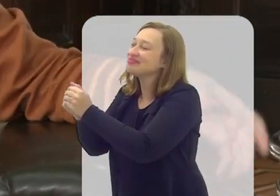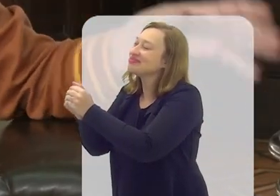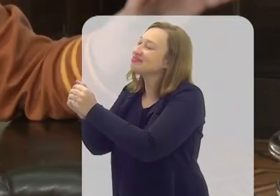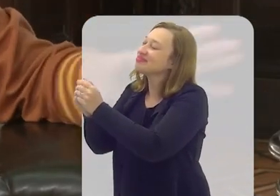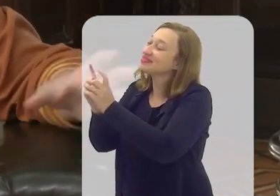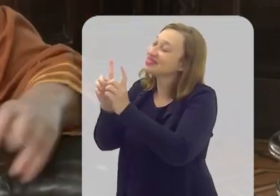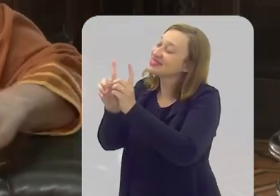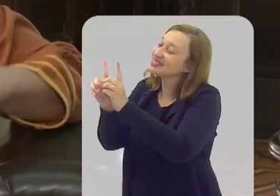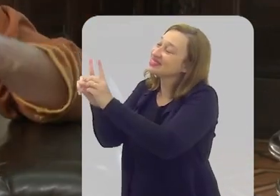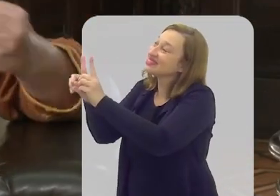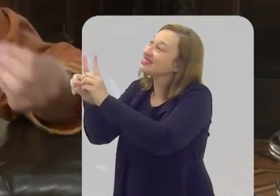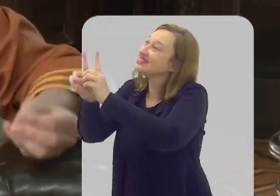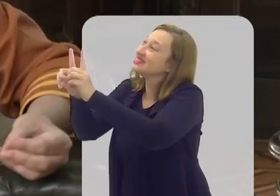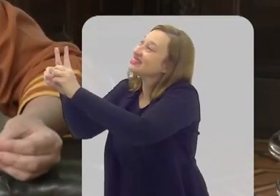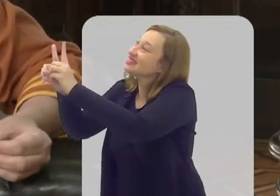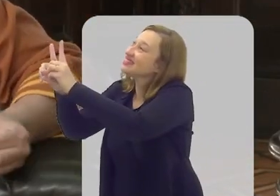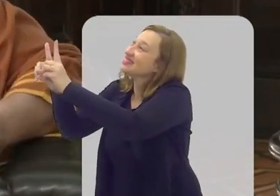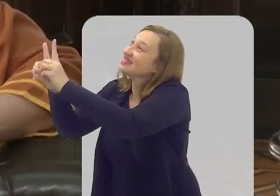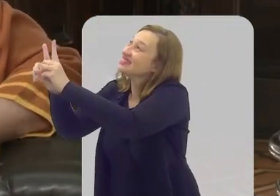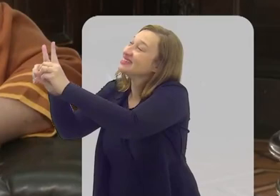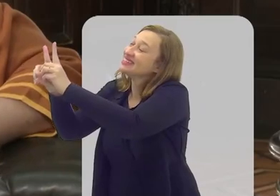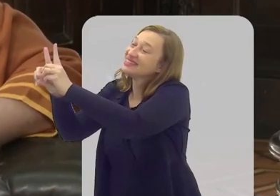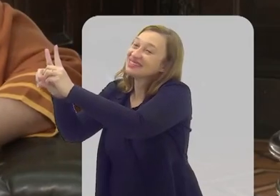estar, caminharmos